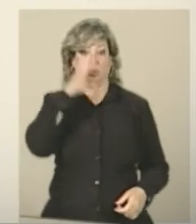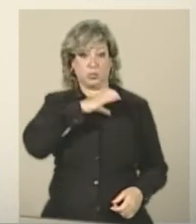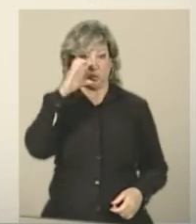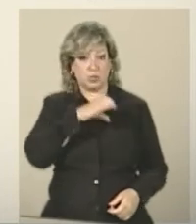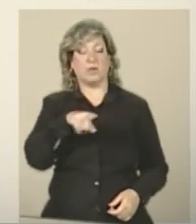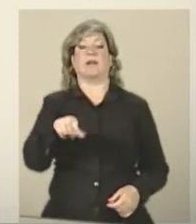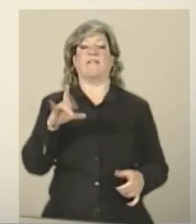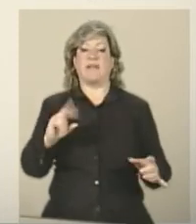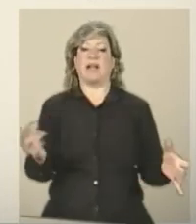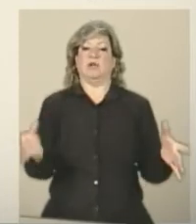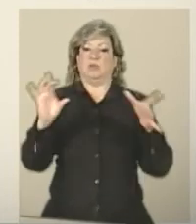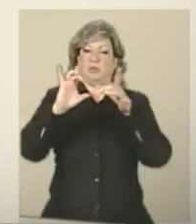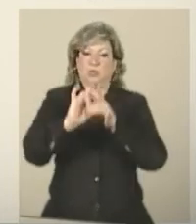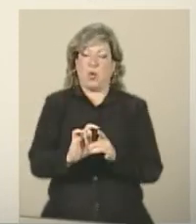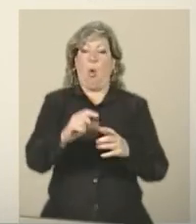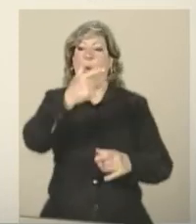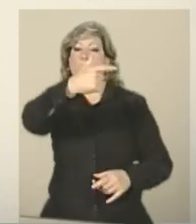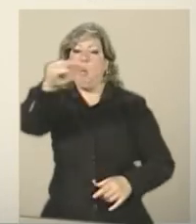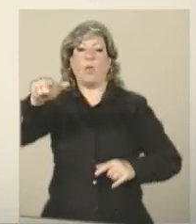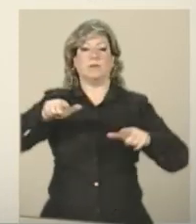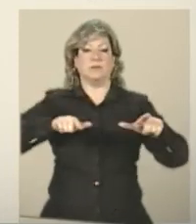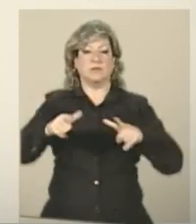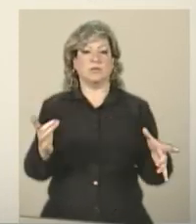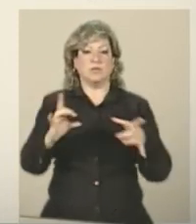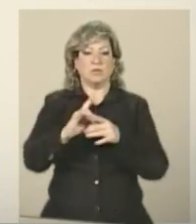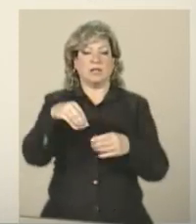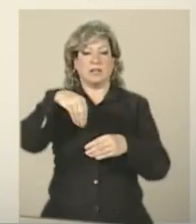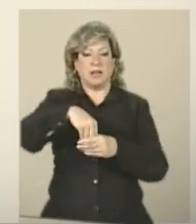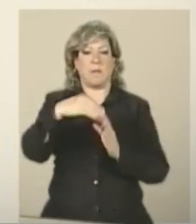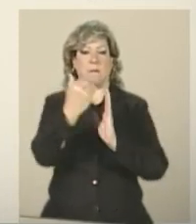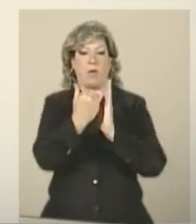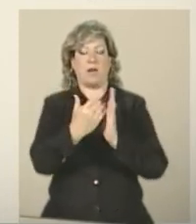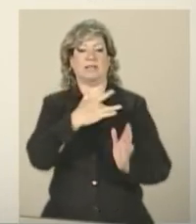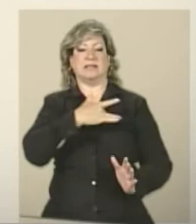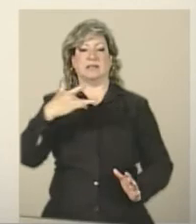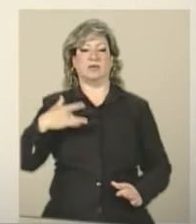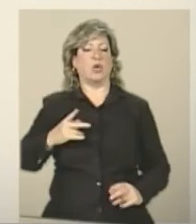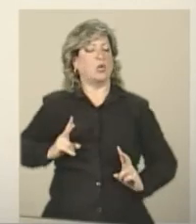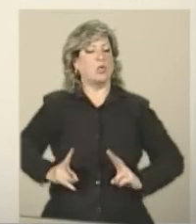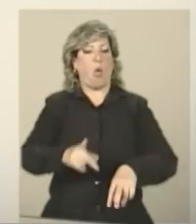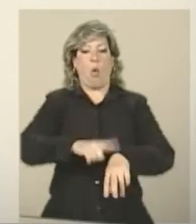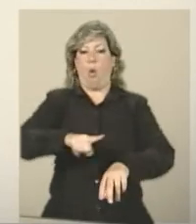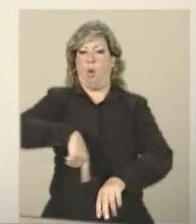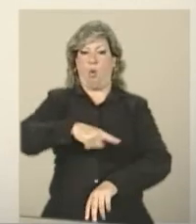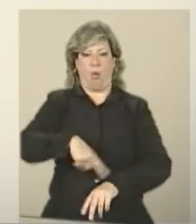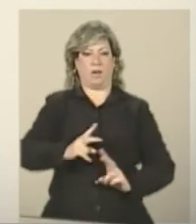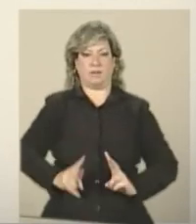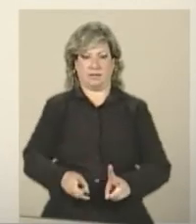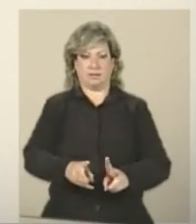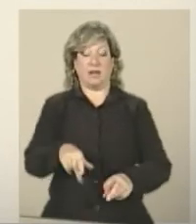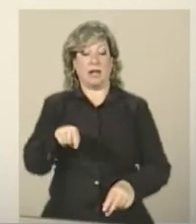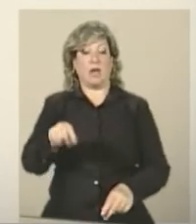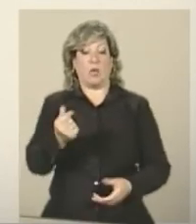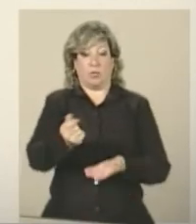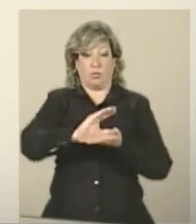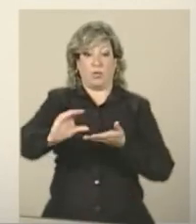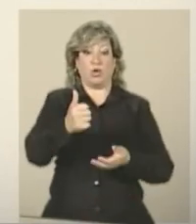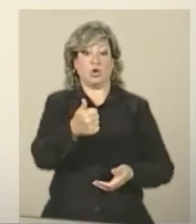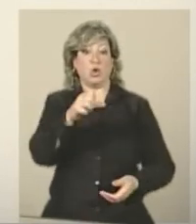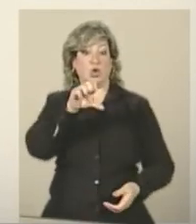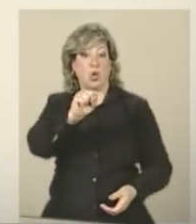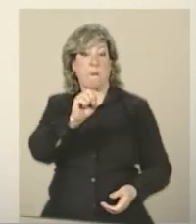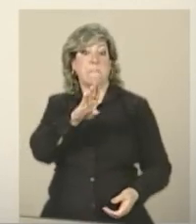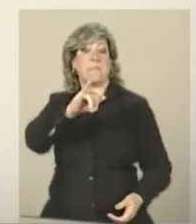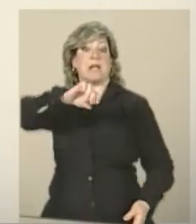estará integrado a outras ações do programa saúde toda hora que preveem investimentos de